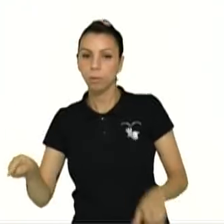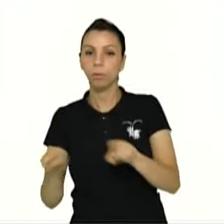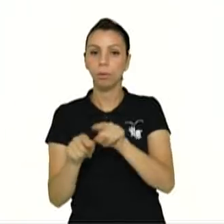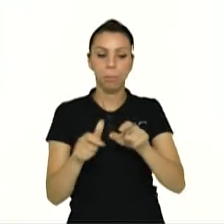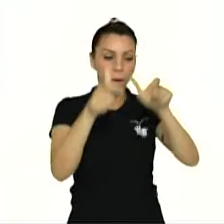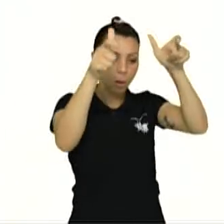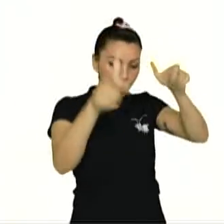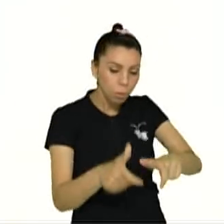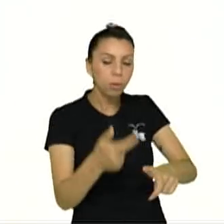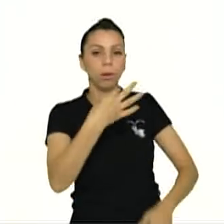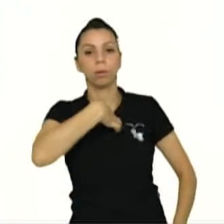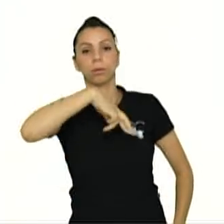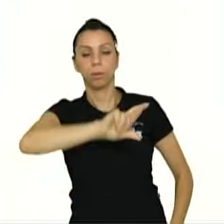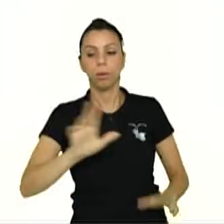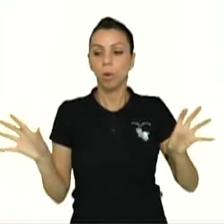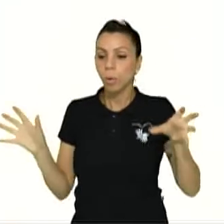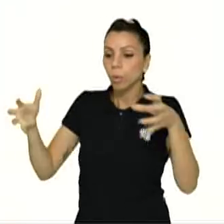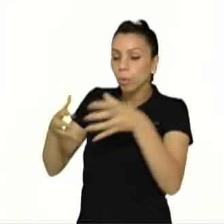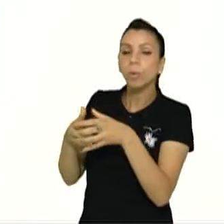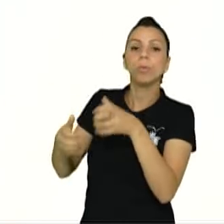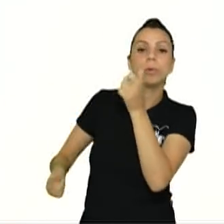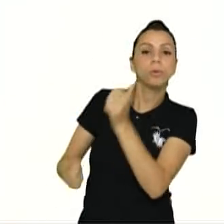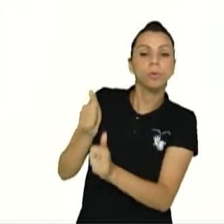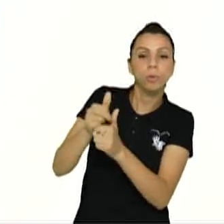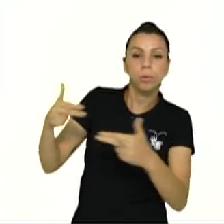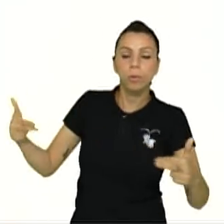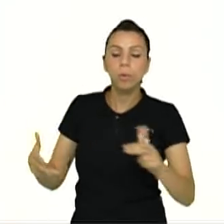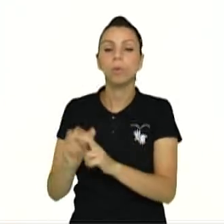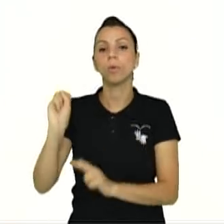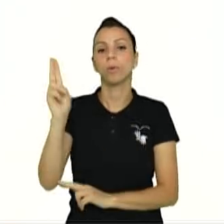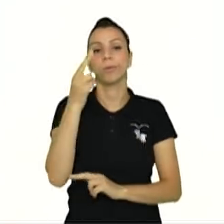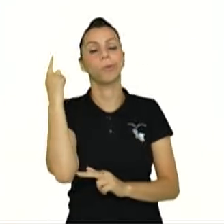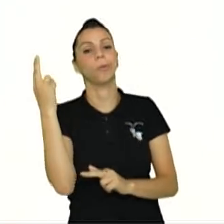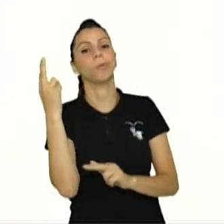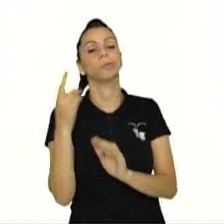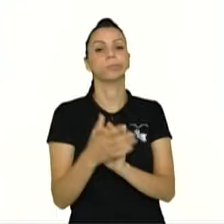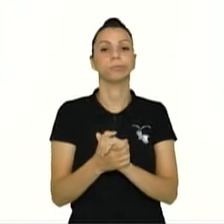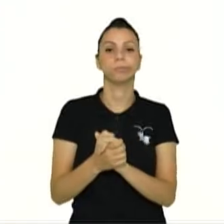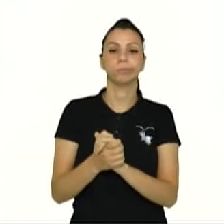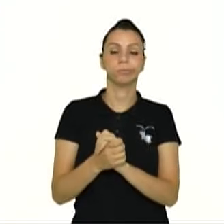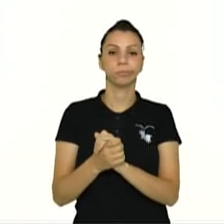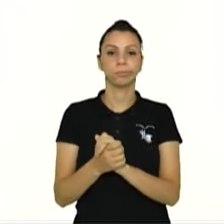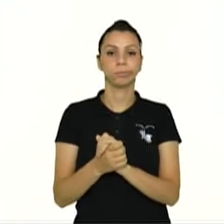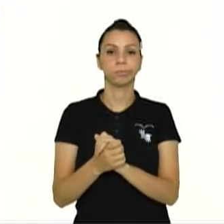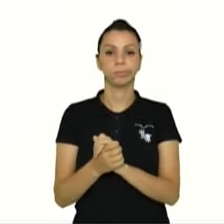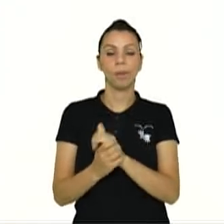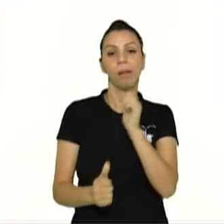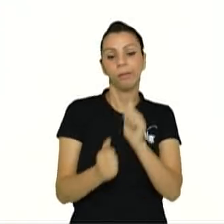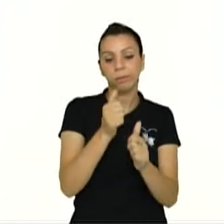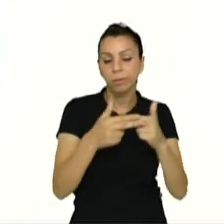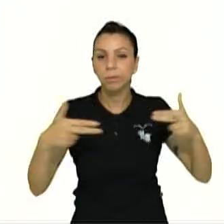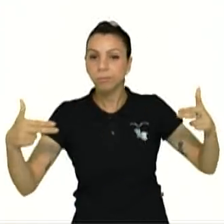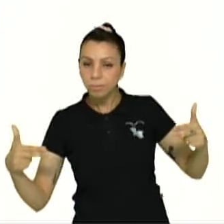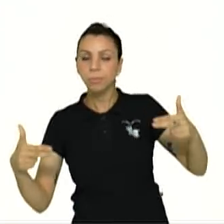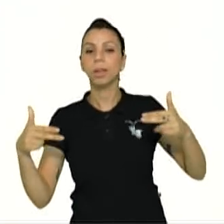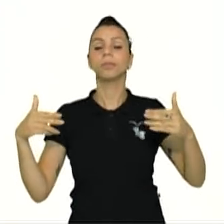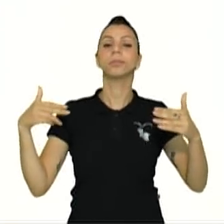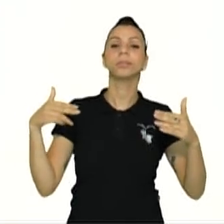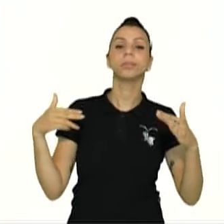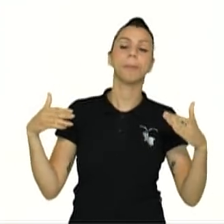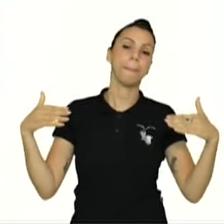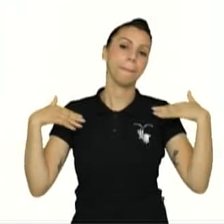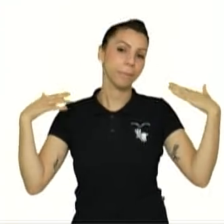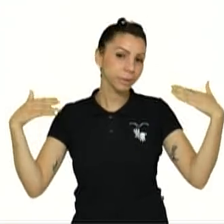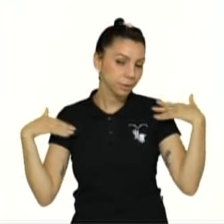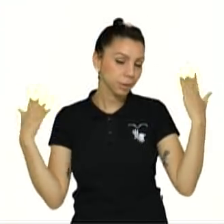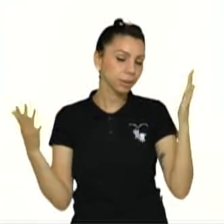religiosos, clubes esportivos ou atividades de lazer. E entre essas resistências do